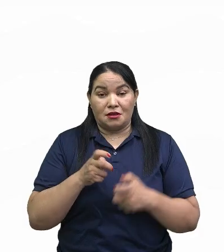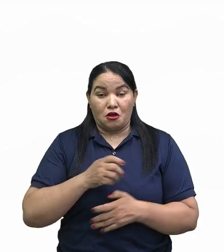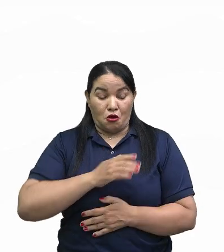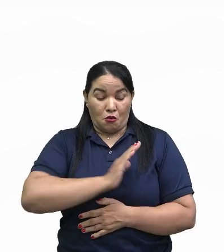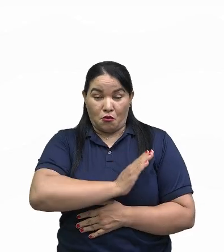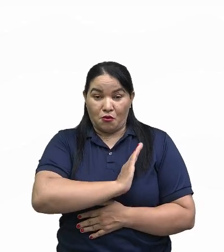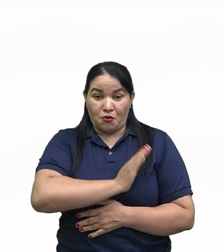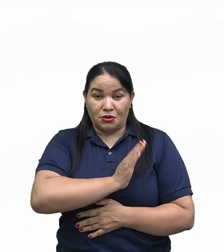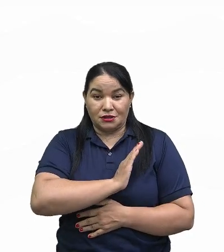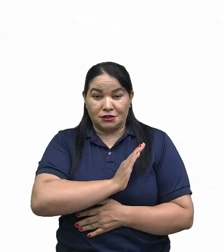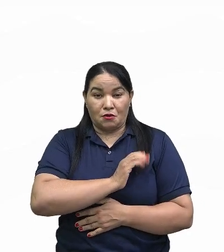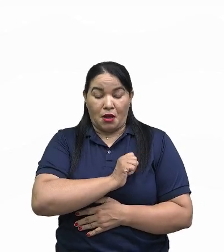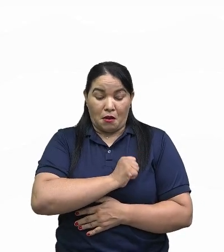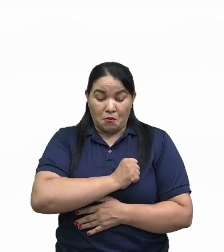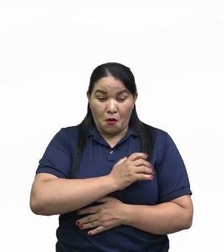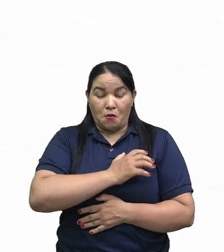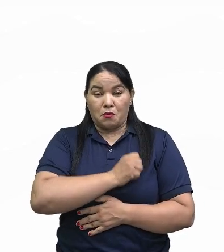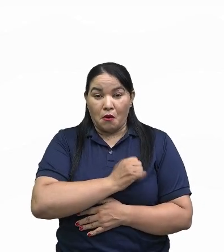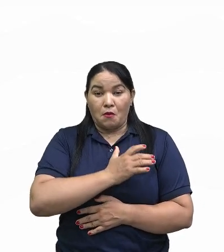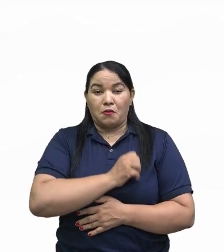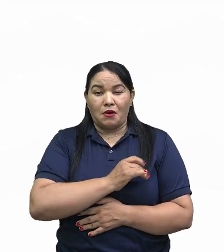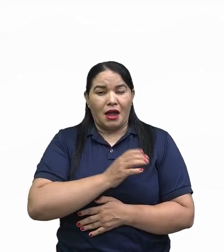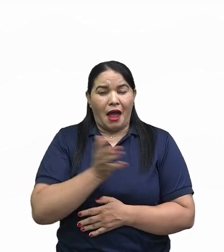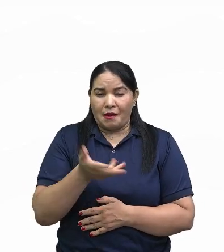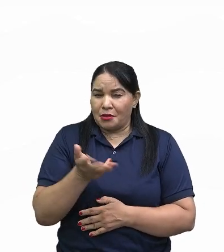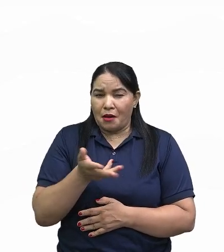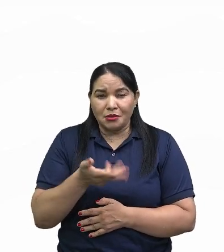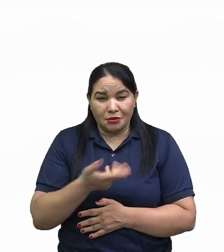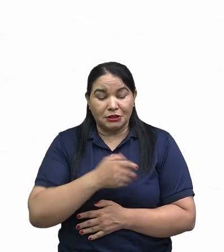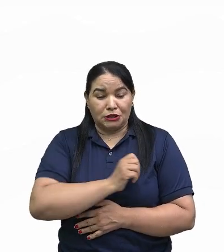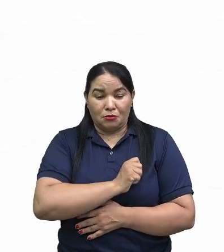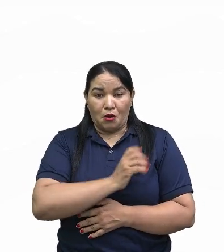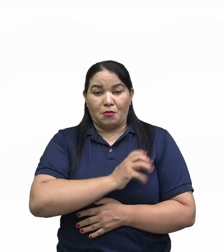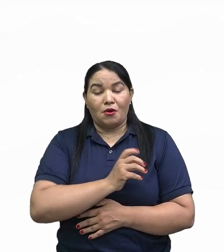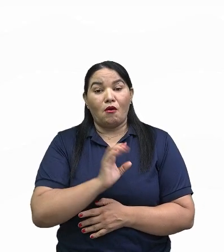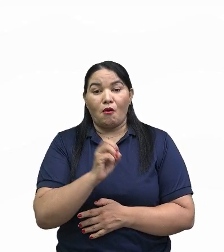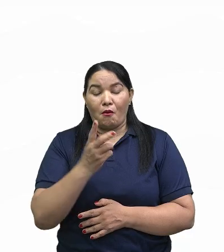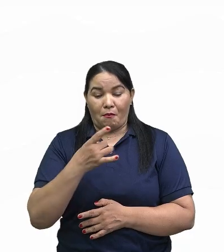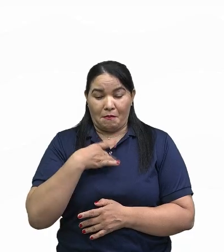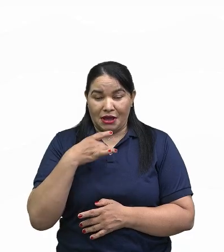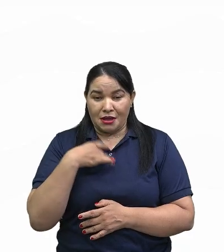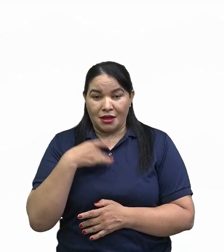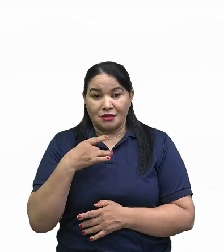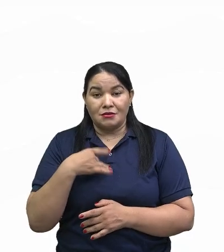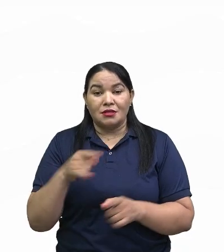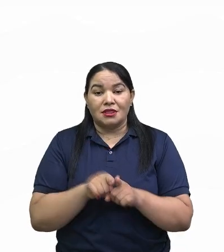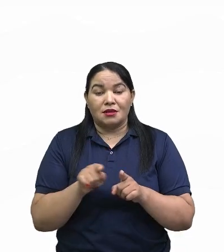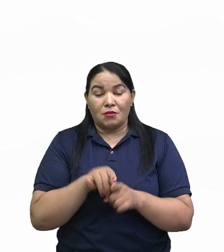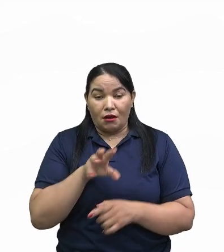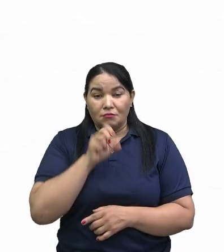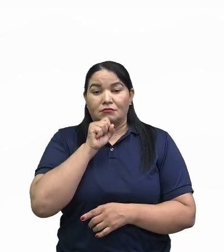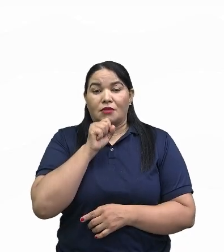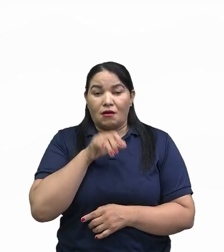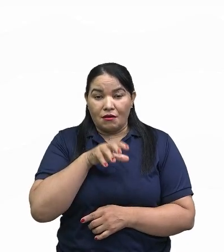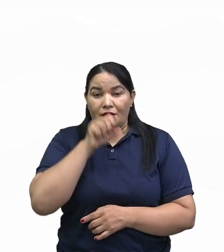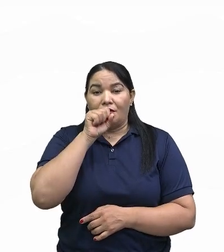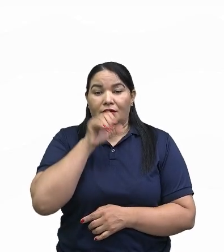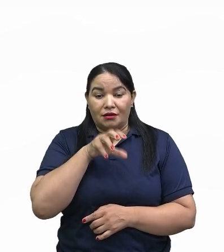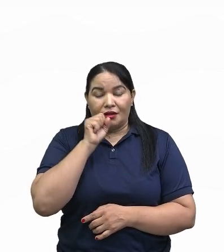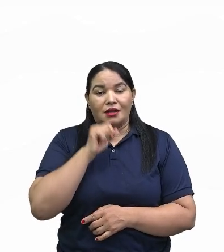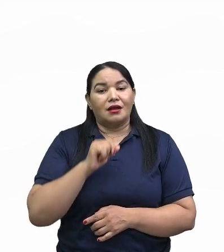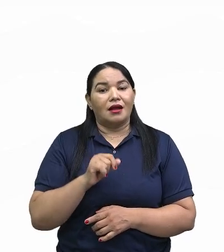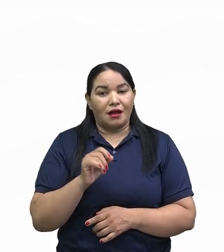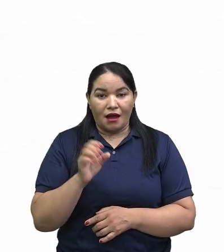coração batendo mais forte, né? Quando a gente leva um susto, toma um medo. O aumento da frequência respiratória também. A taxa de